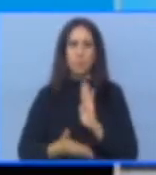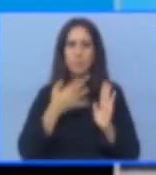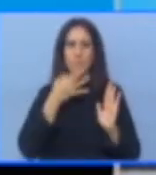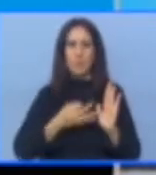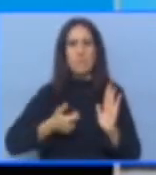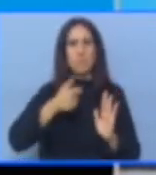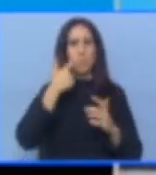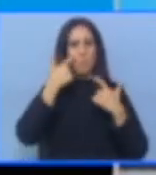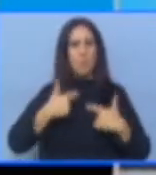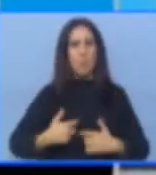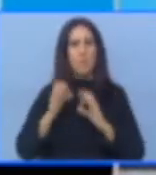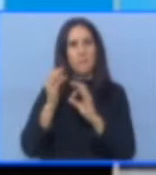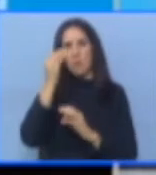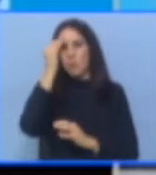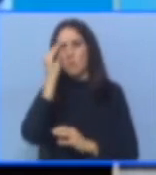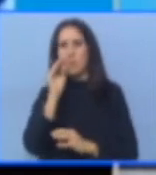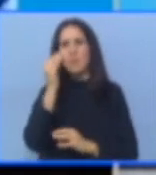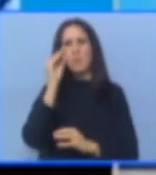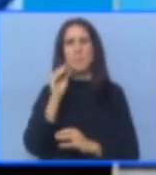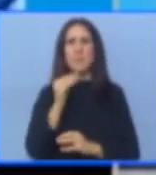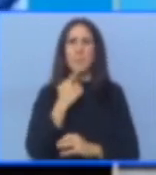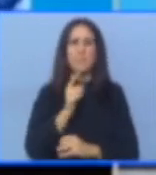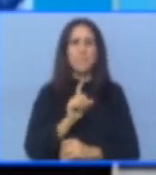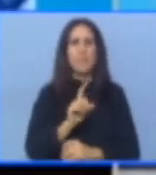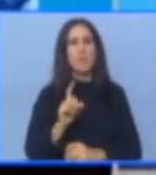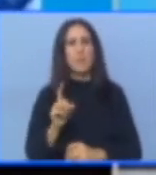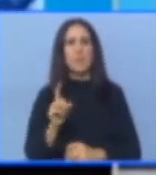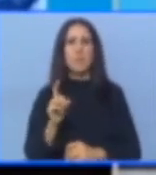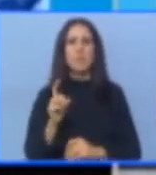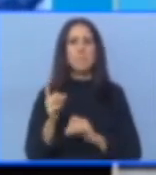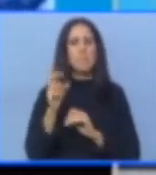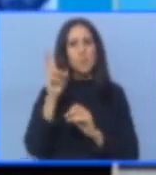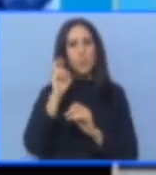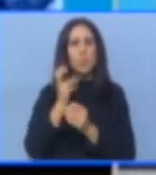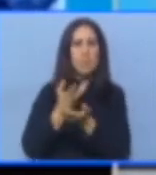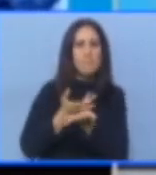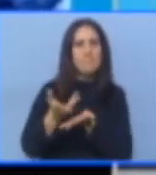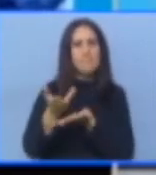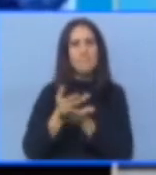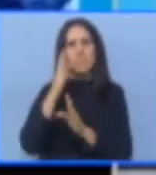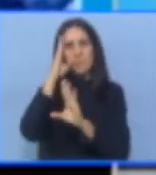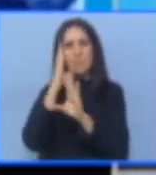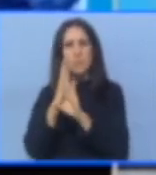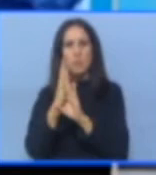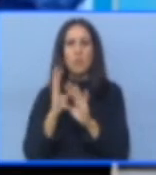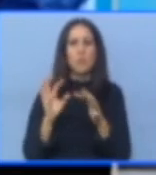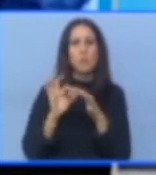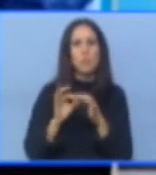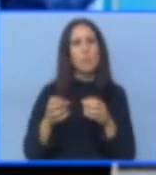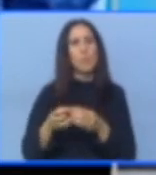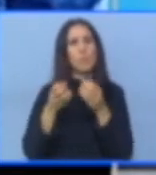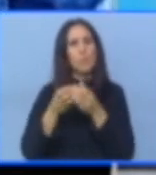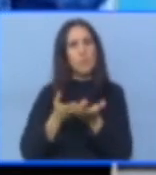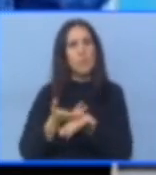sentido humano, do aconselhamento, do aconselhamento não é tanto, do escuta, da dimensão psicológica, do